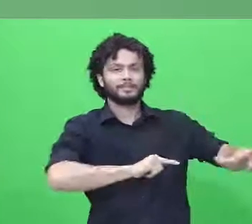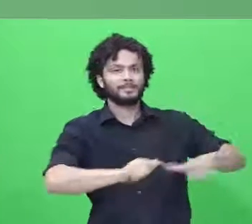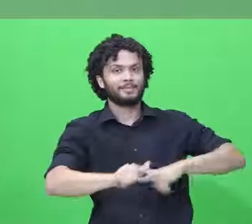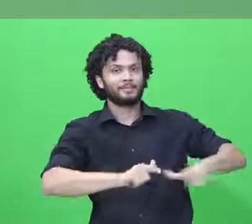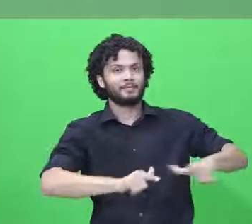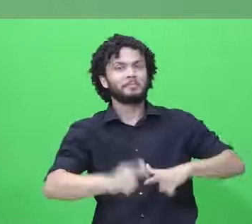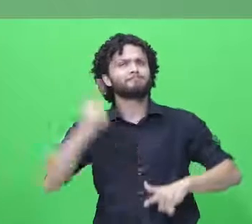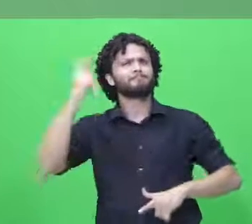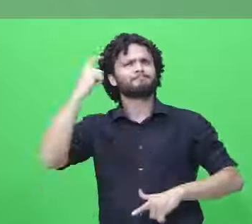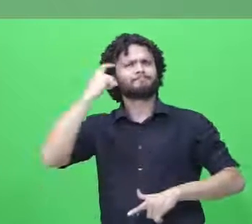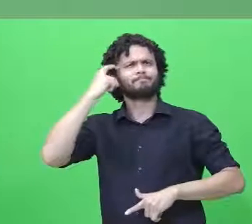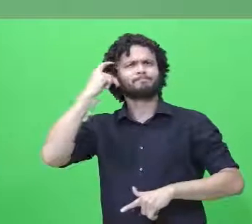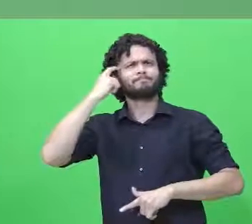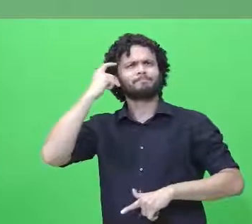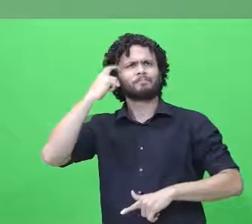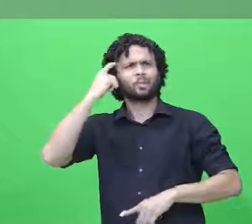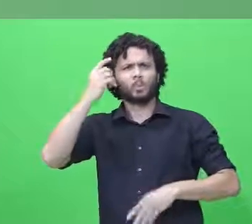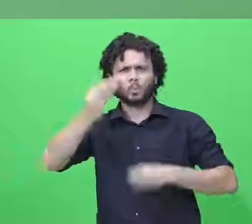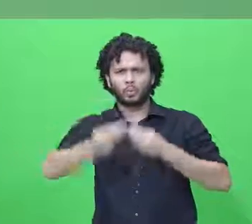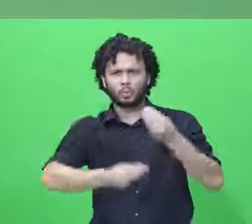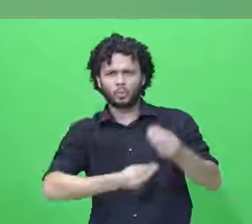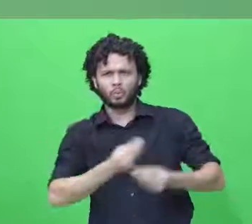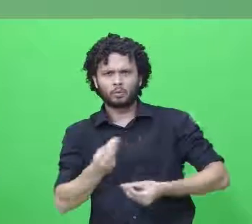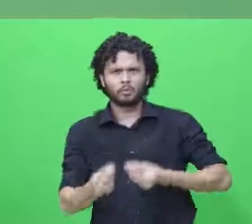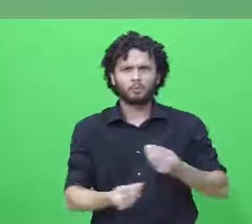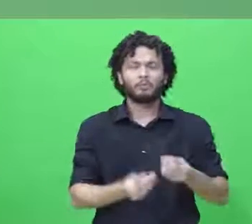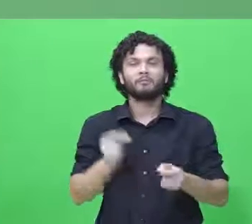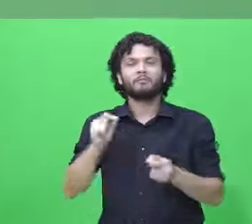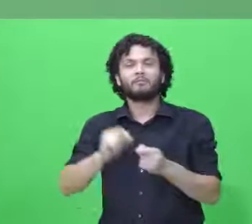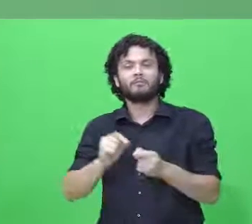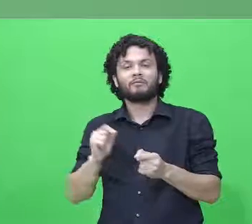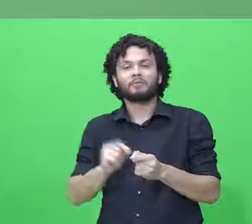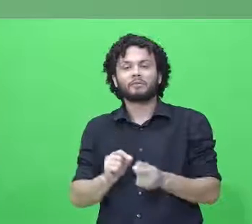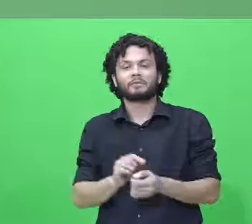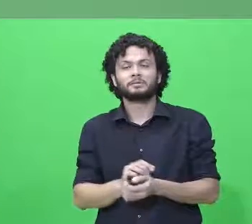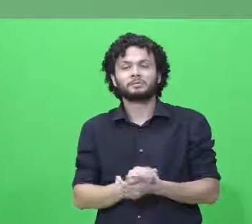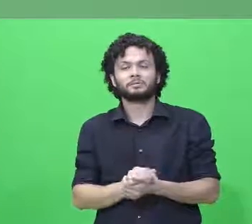trabalhistas pensando exatamente em, né, fazer, então, aí,